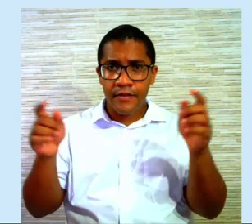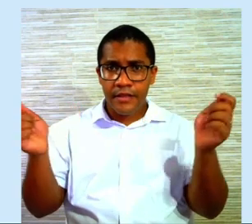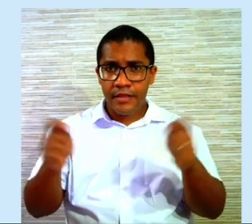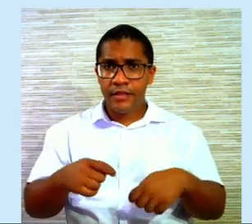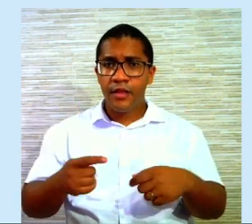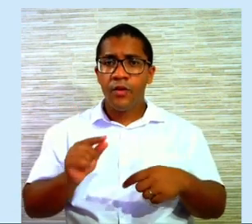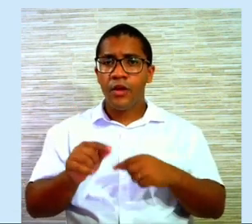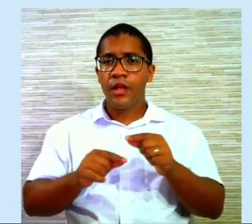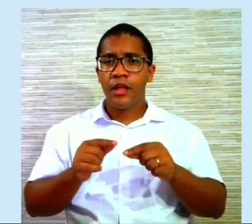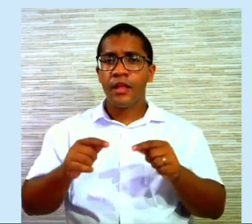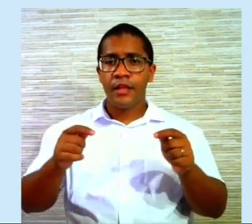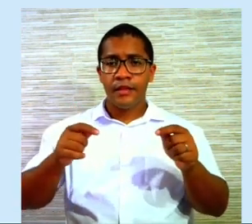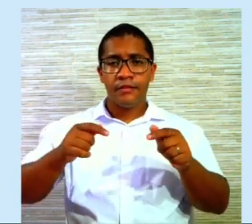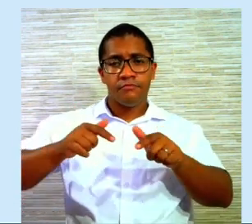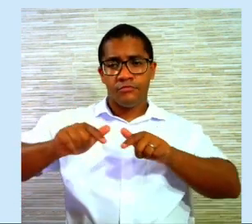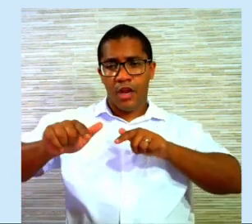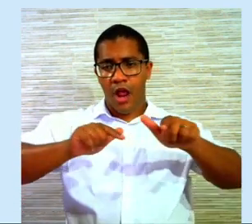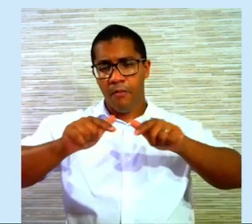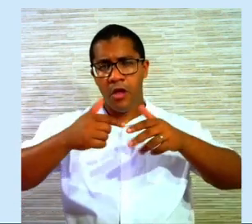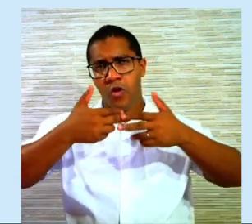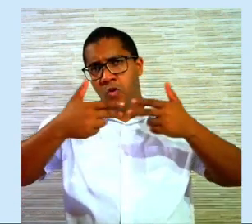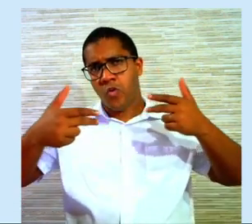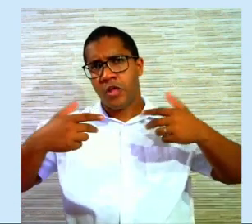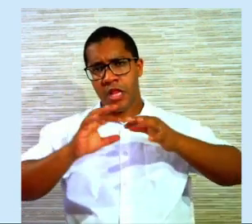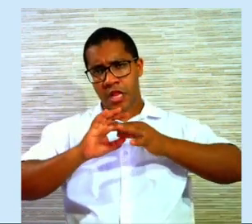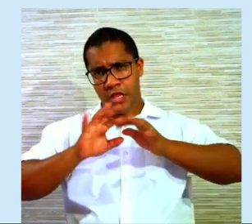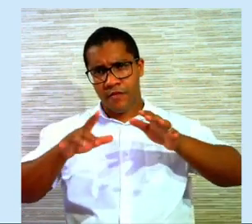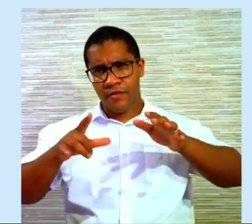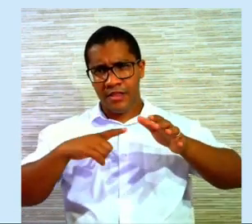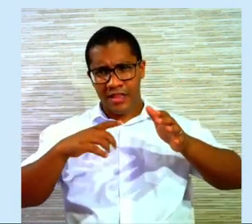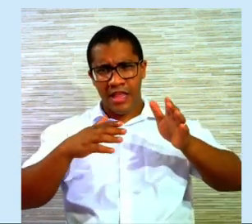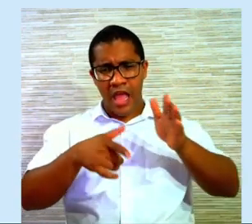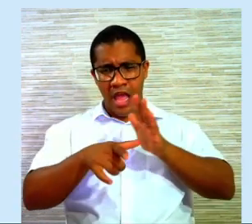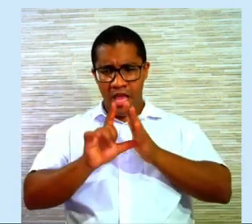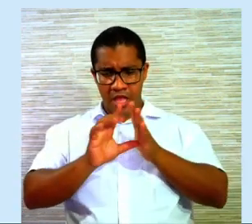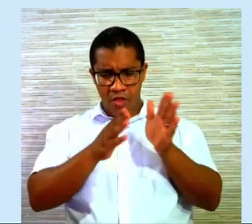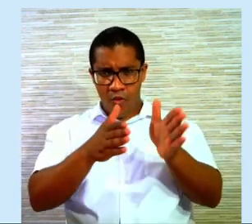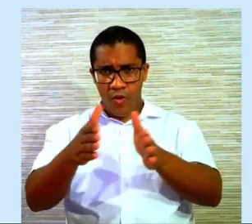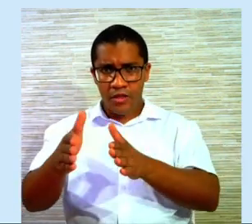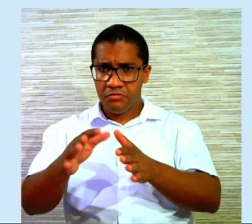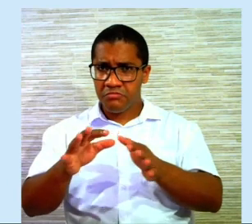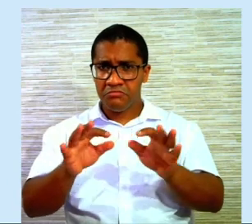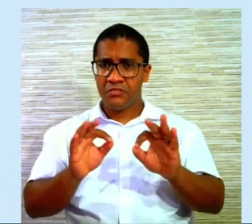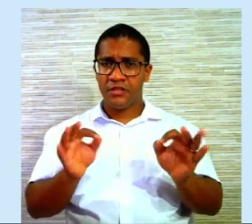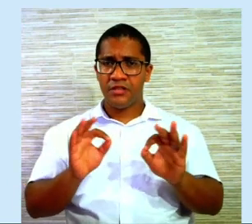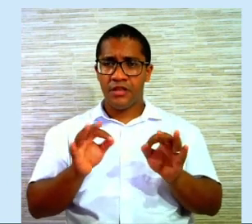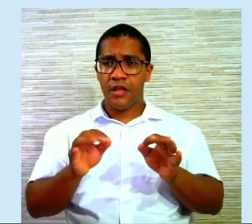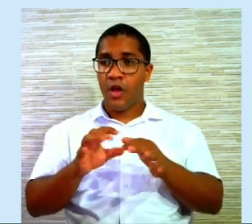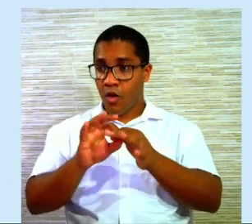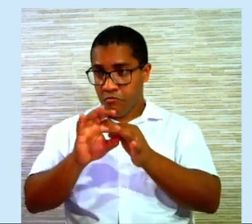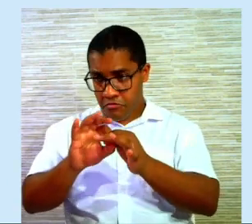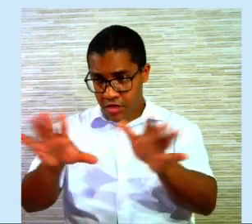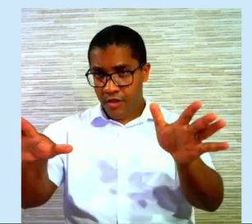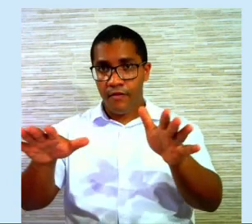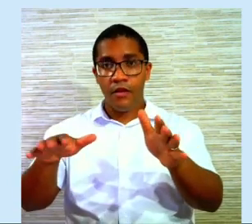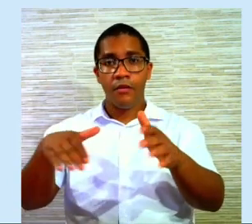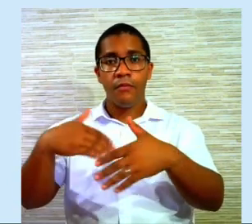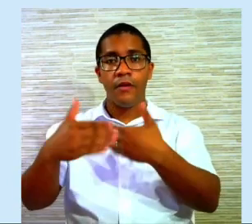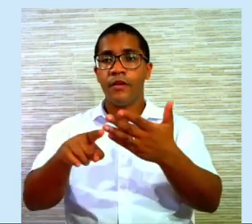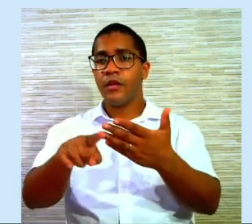libertos poderem efetivar a sua cidadania. Não houve um planejamento. Se libertou em